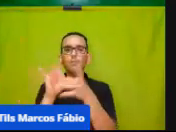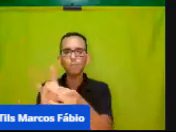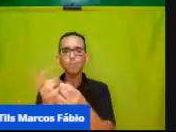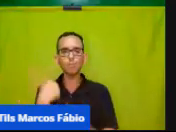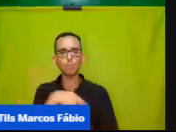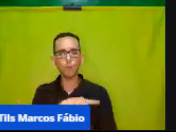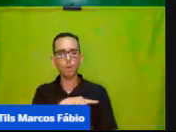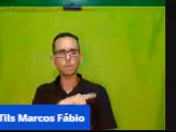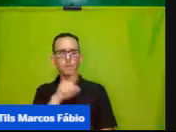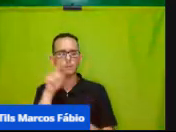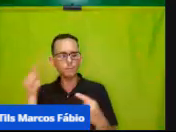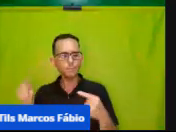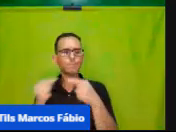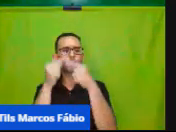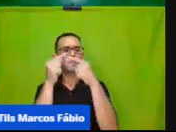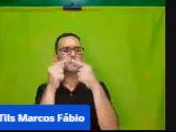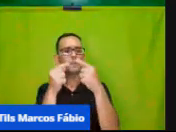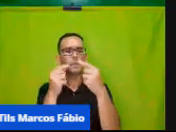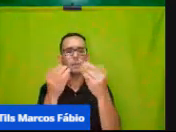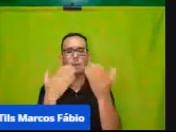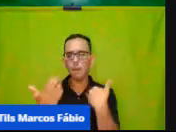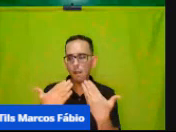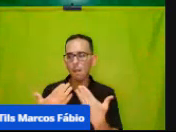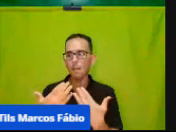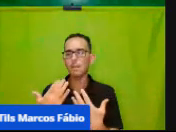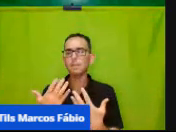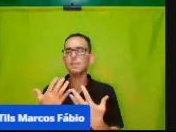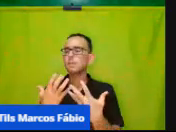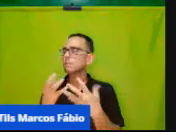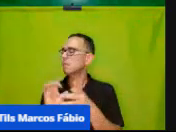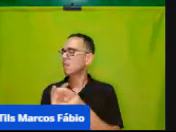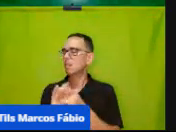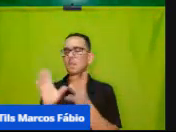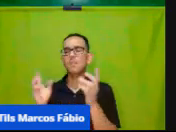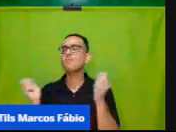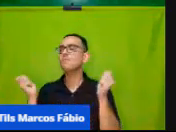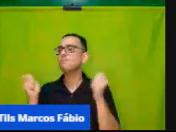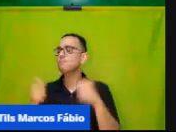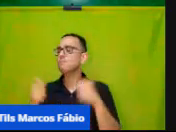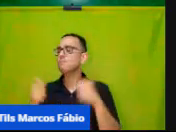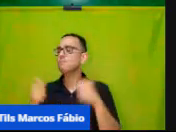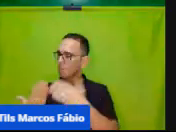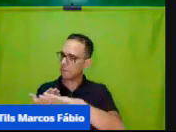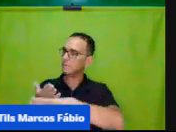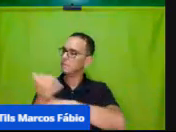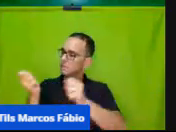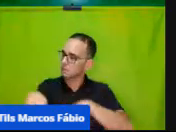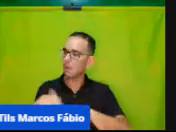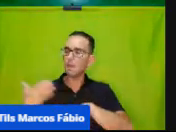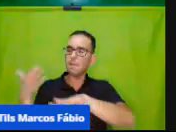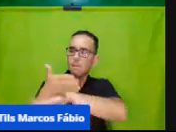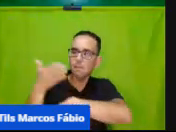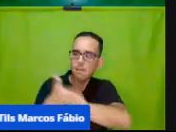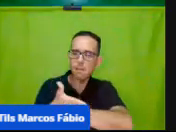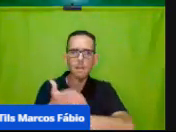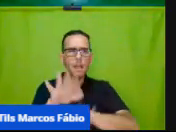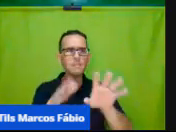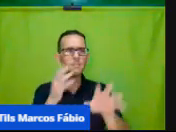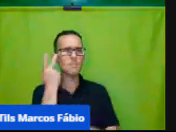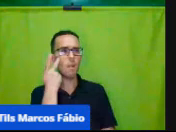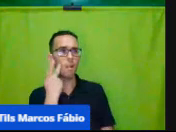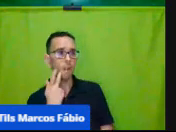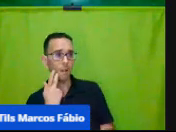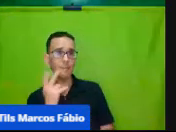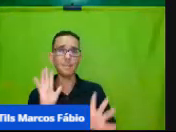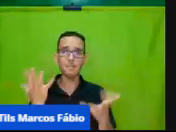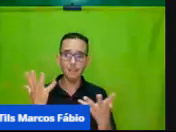primeiro contato já se mostraram muito à vontade em dialogar, em participar, né? Alguns com vergonha, né, tal, de